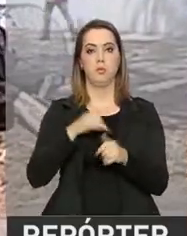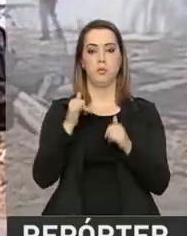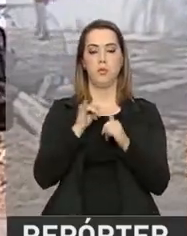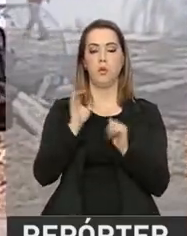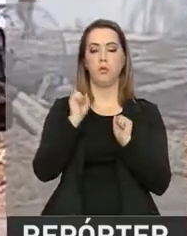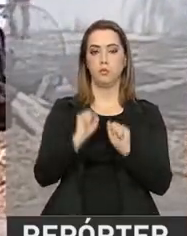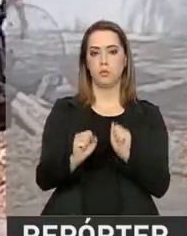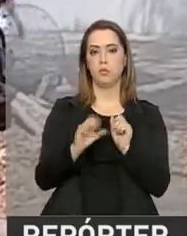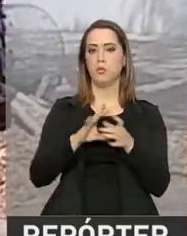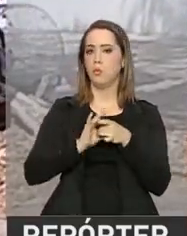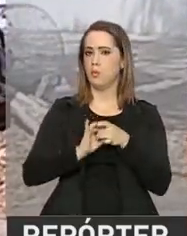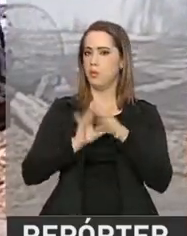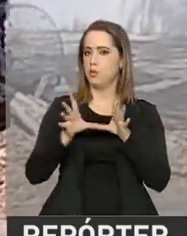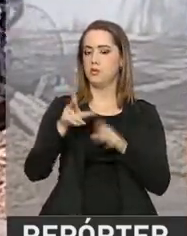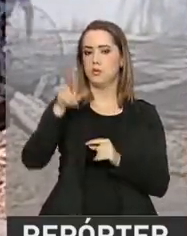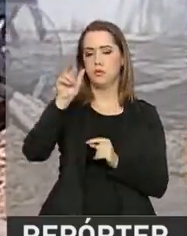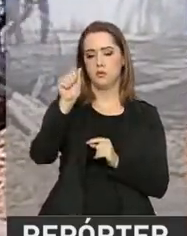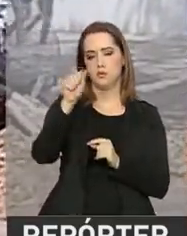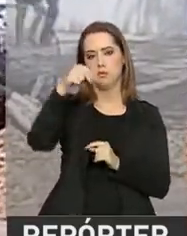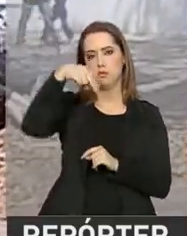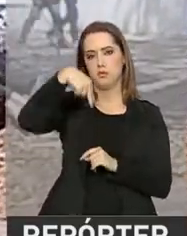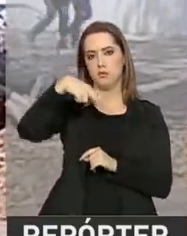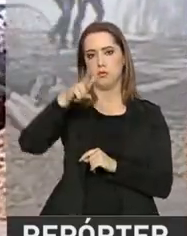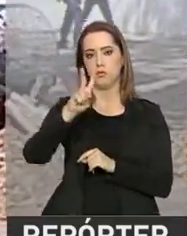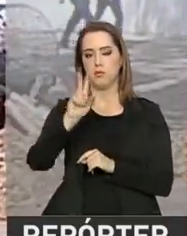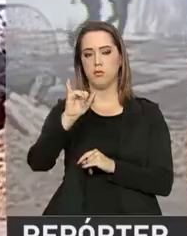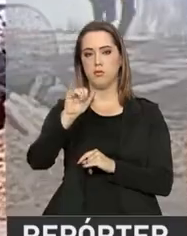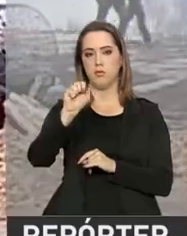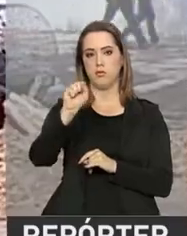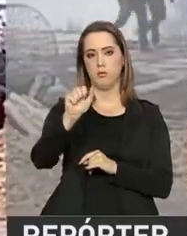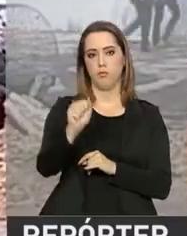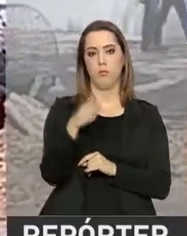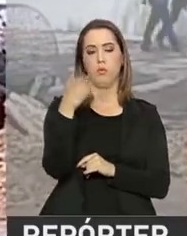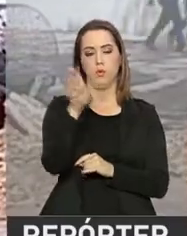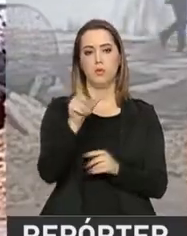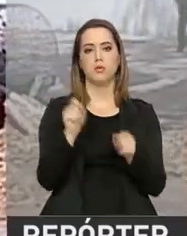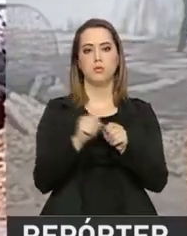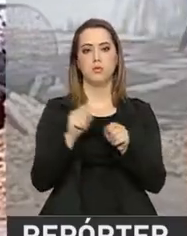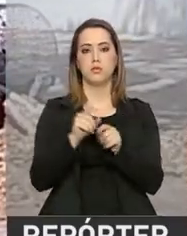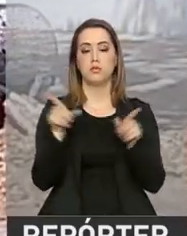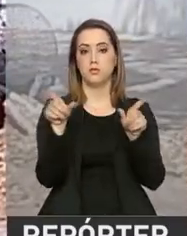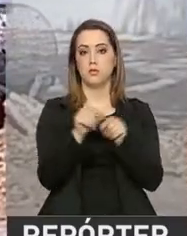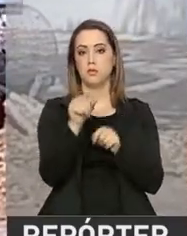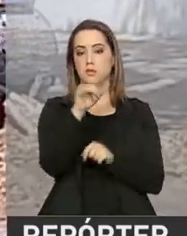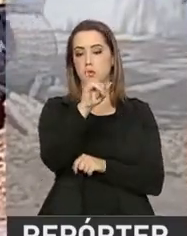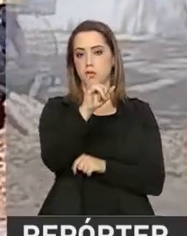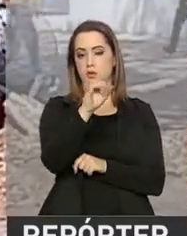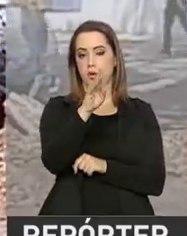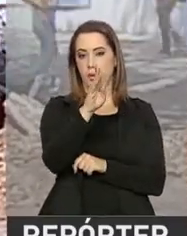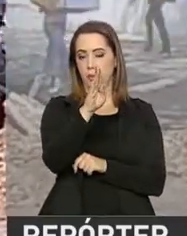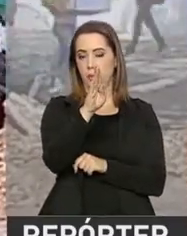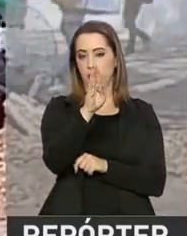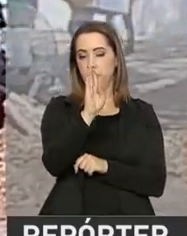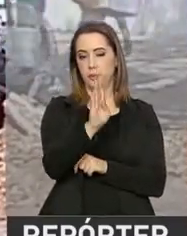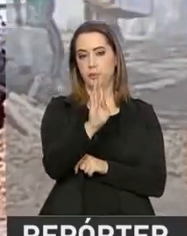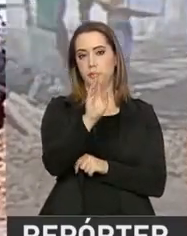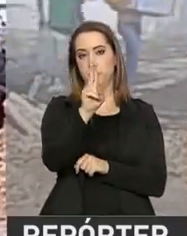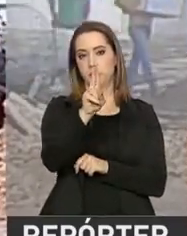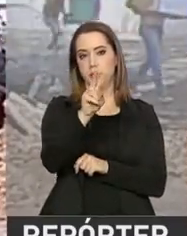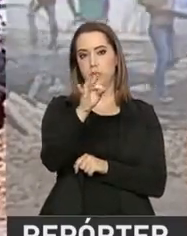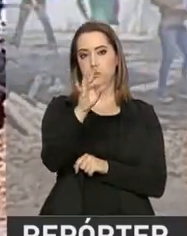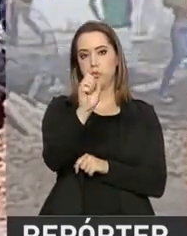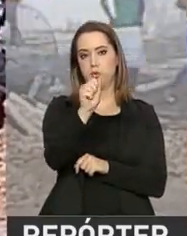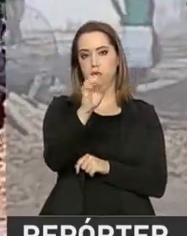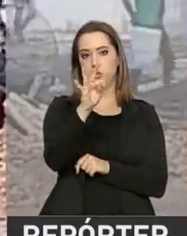Vigilância Sanitária, a Anvisa. Essa vacina está sendo produzida pelo Instituto Butantan e é a primeira vacina